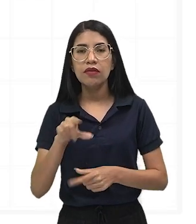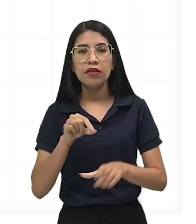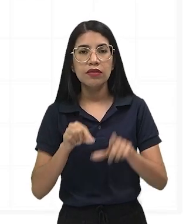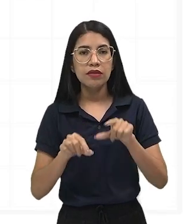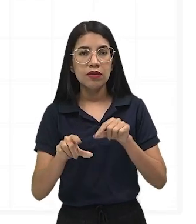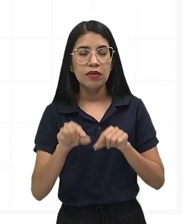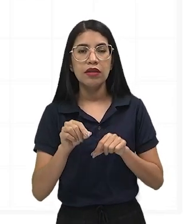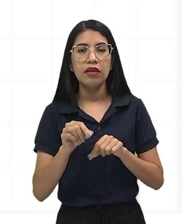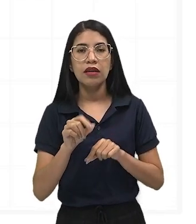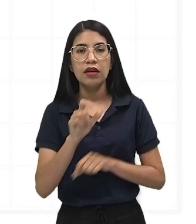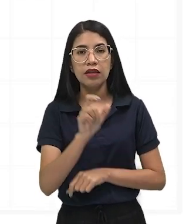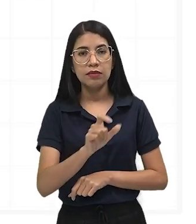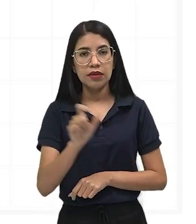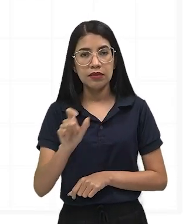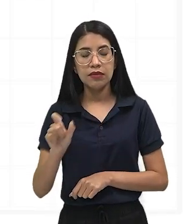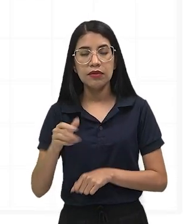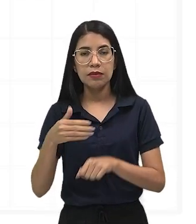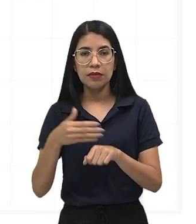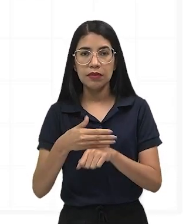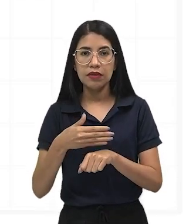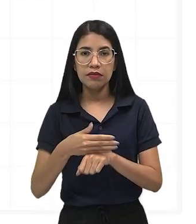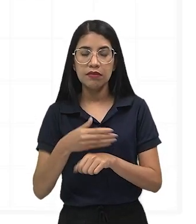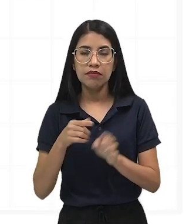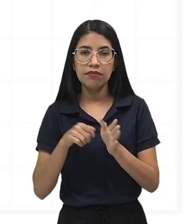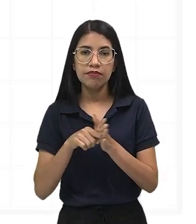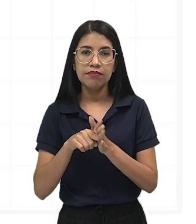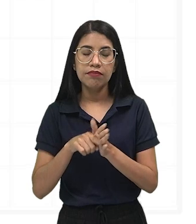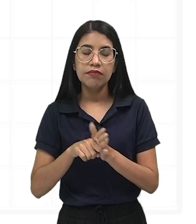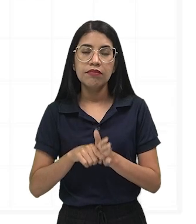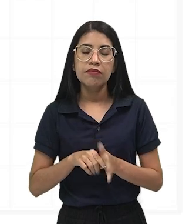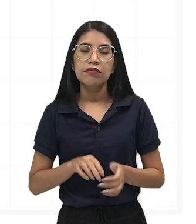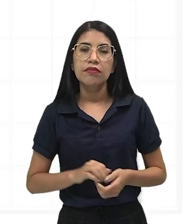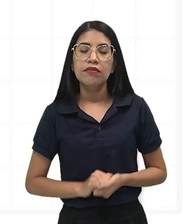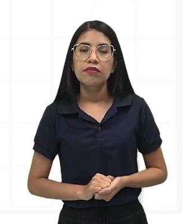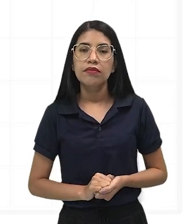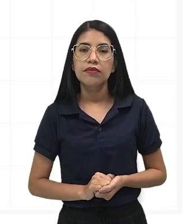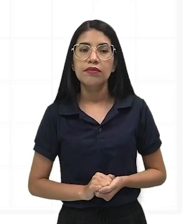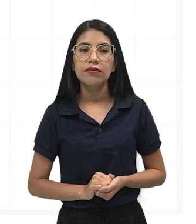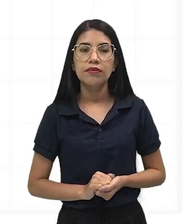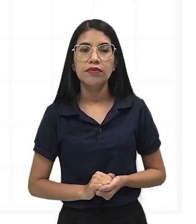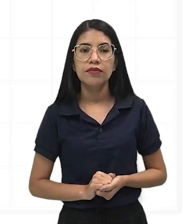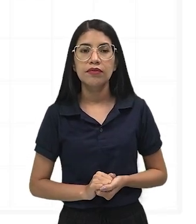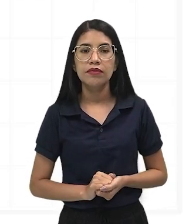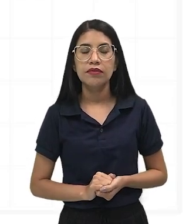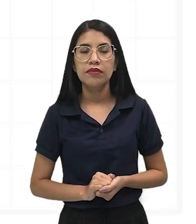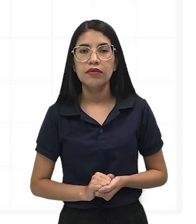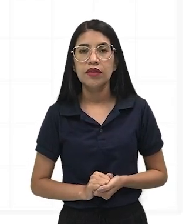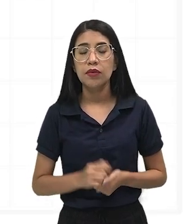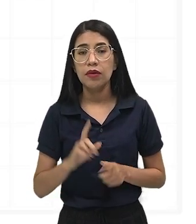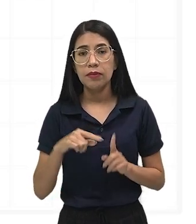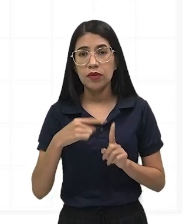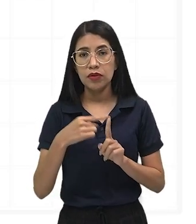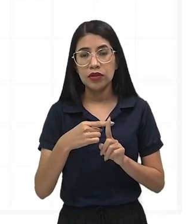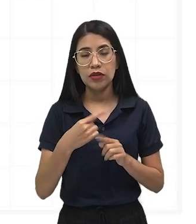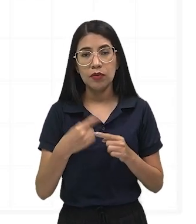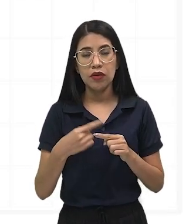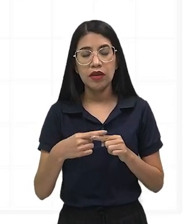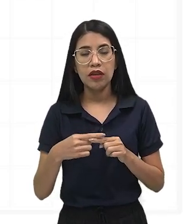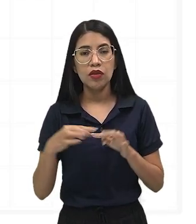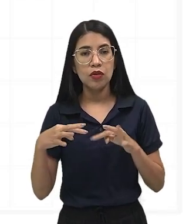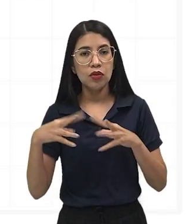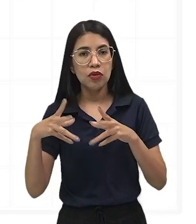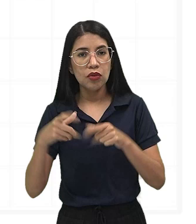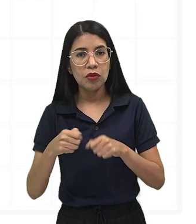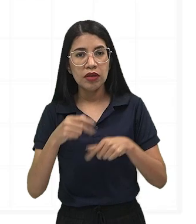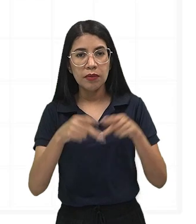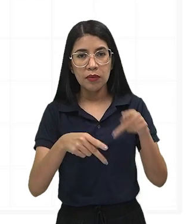selecionar os indivíduos da amostra. Aqui, no caso, é a grande vantagem que você vai pegar